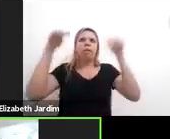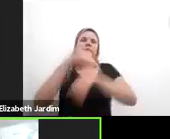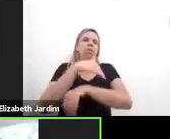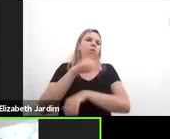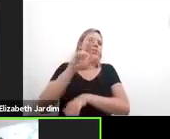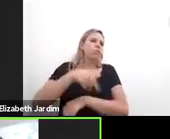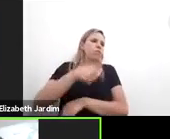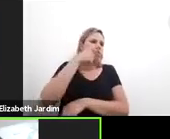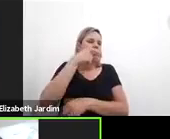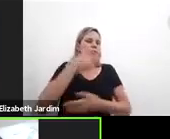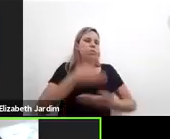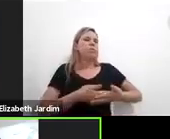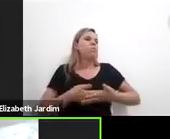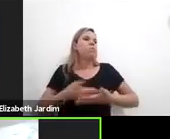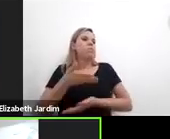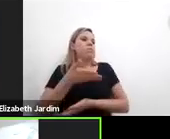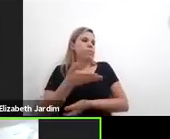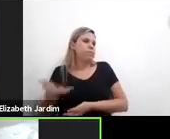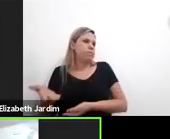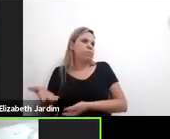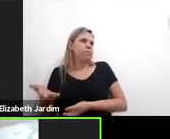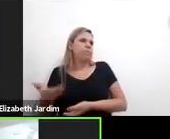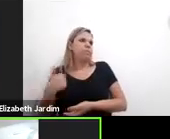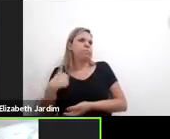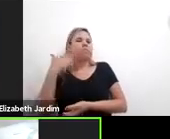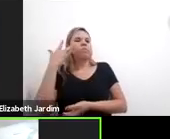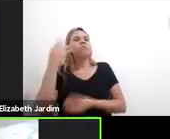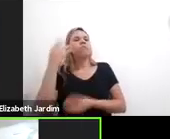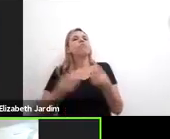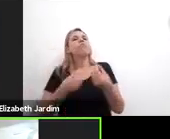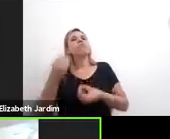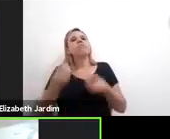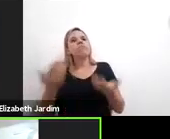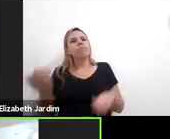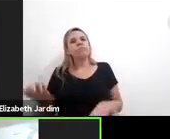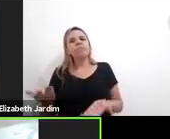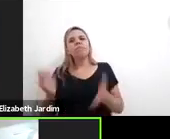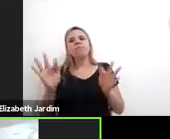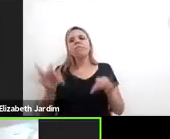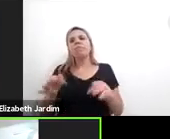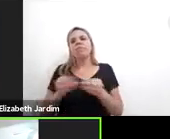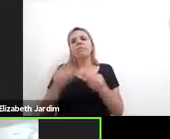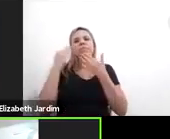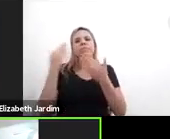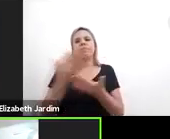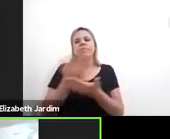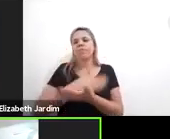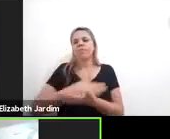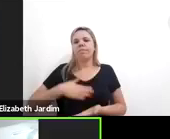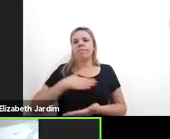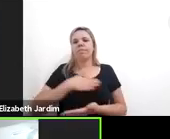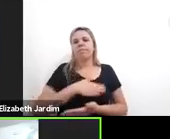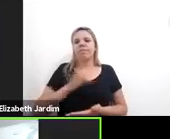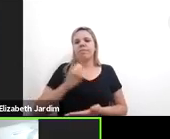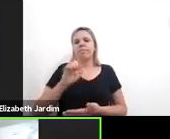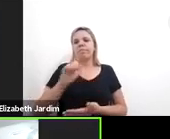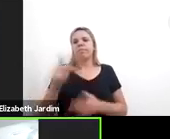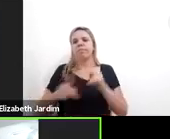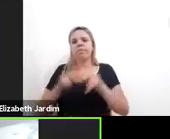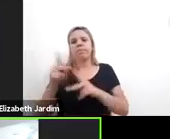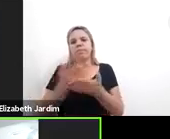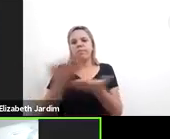tinha visto um bebê. Aí eu não sabia como é que era, e no final agradeço imensamente a ela e a todas